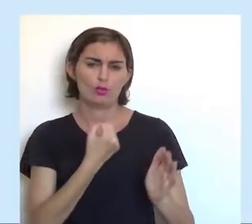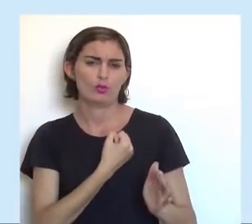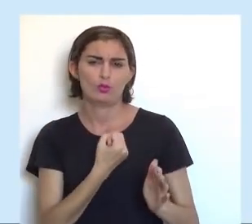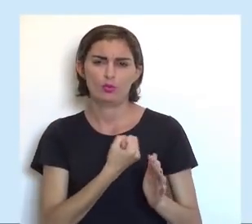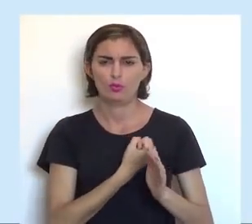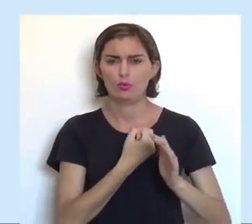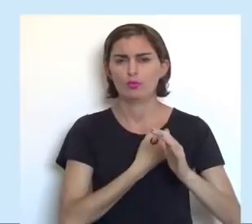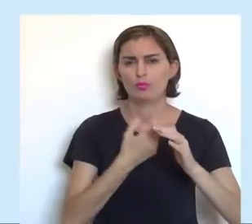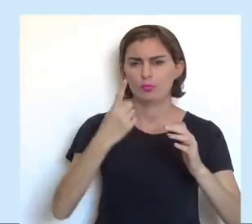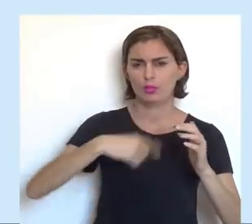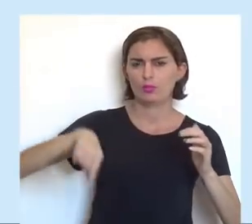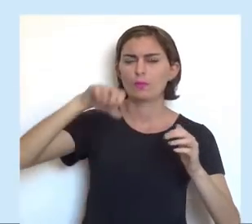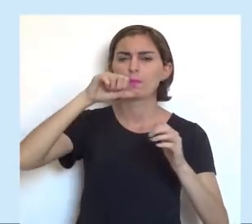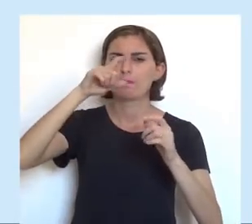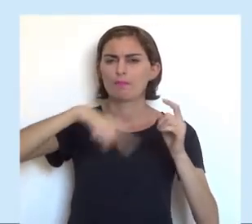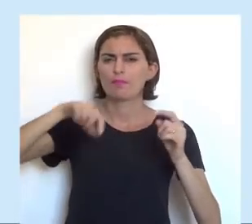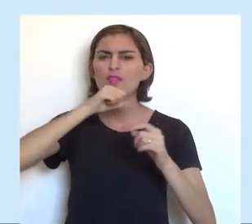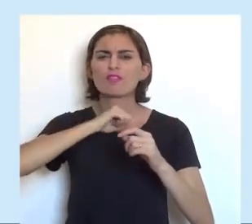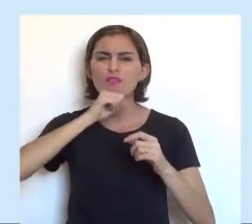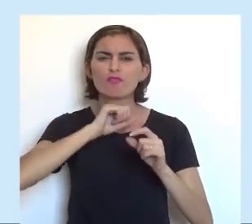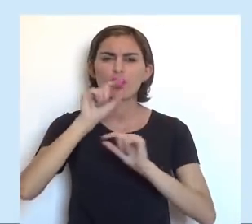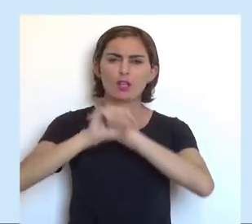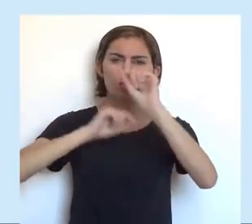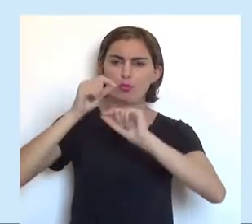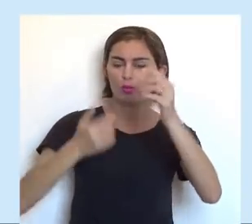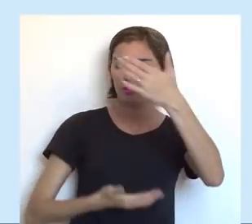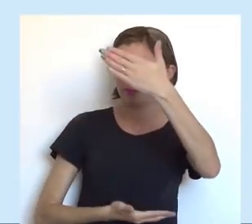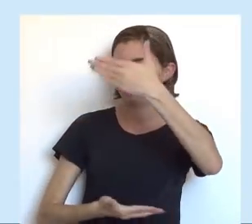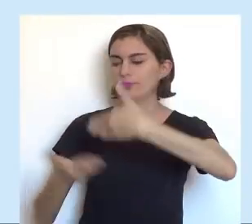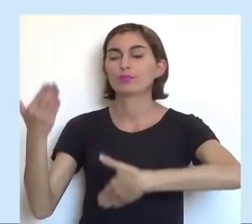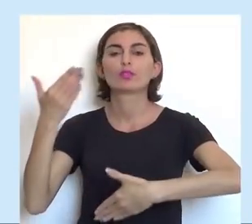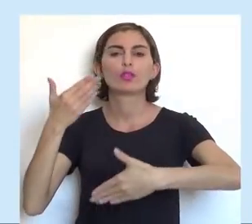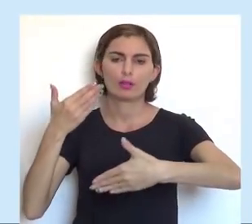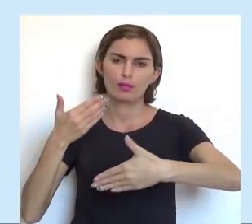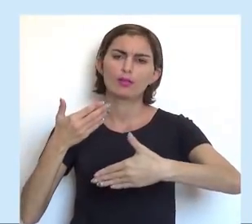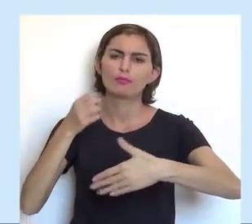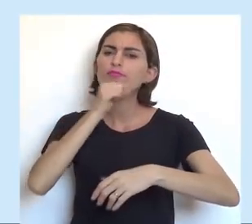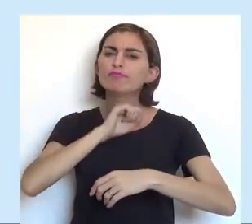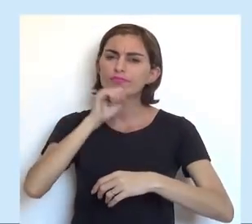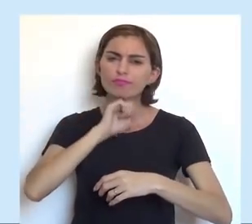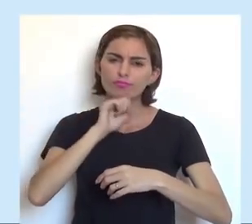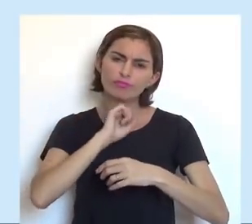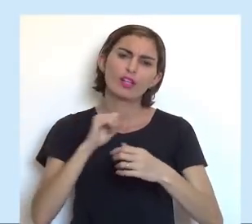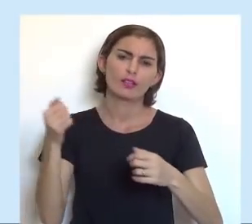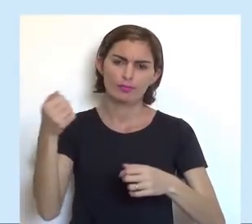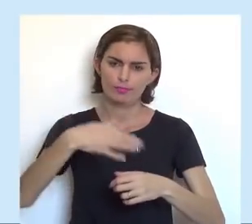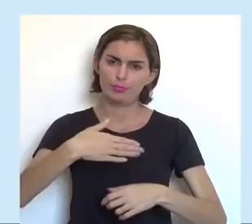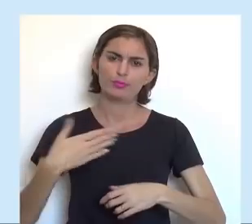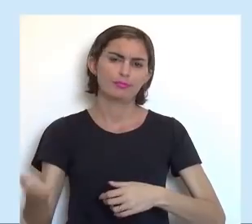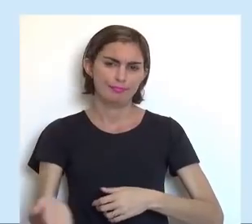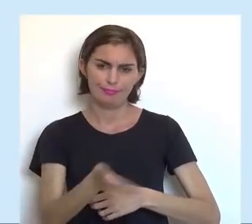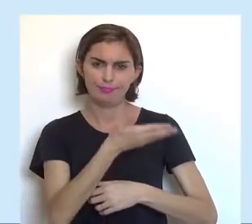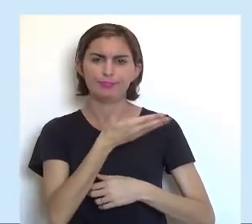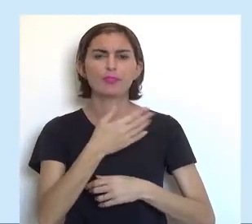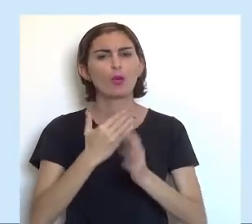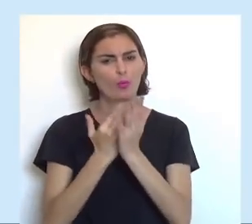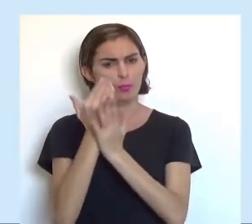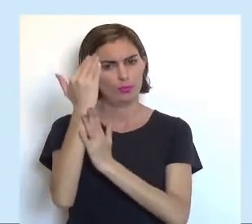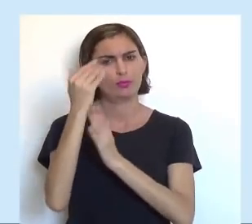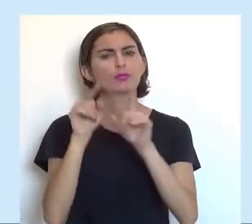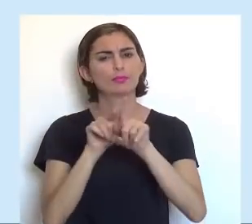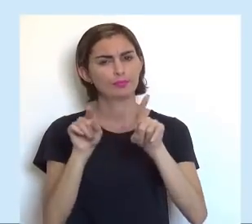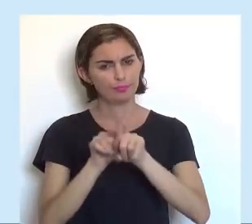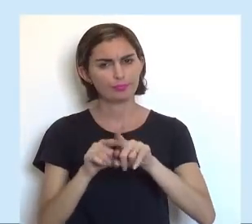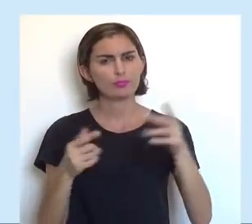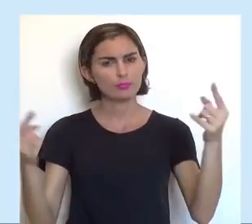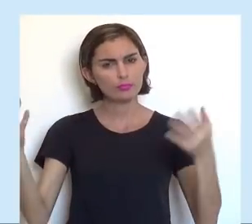de pneus inservíveis, porque esses pneus foram o quê? Trocados por pneus velhos, inservíveis. Então, também aumentou.